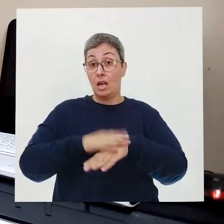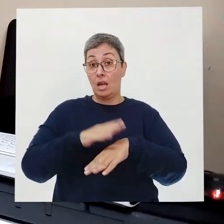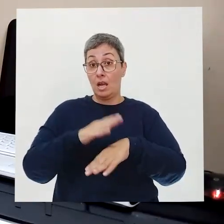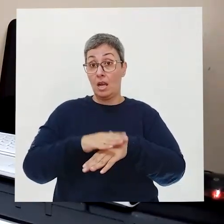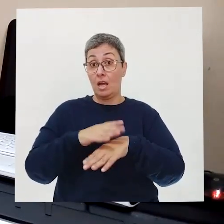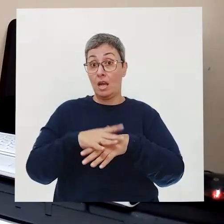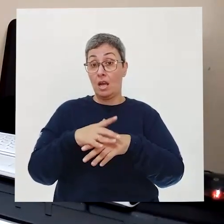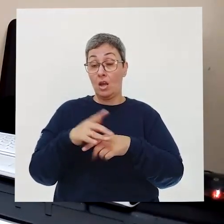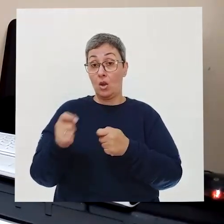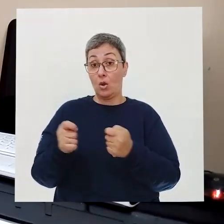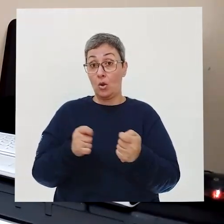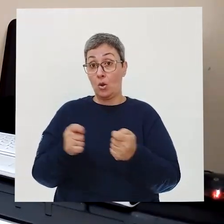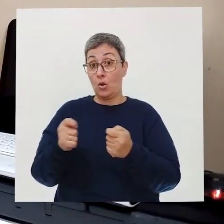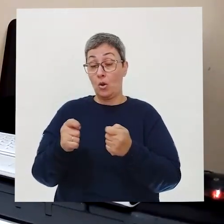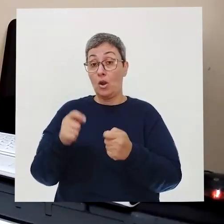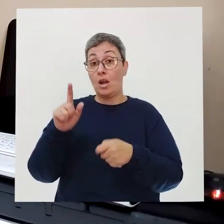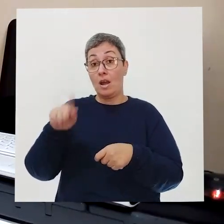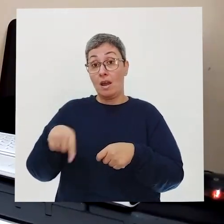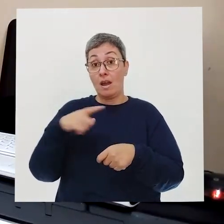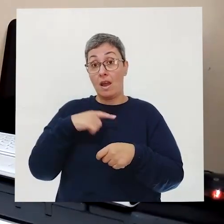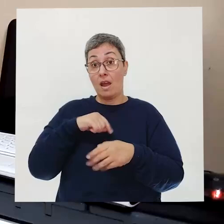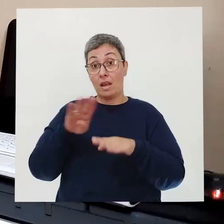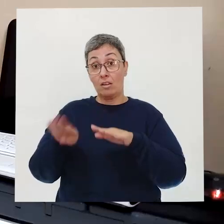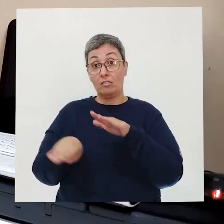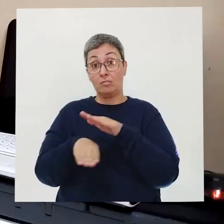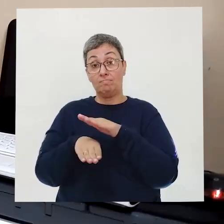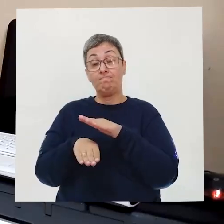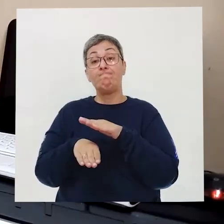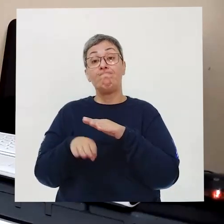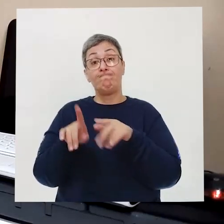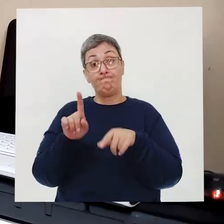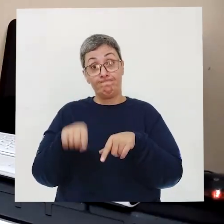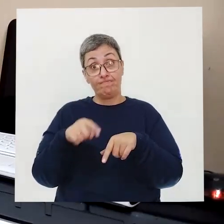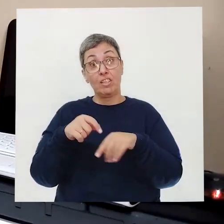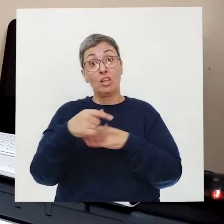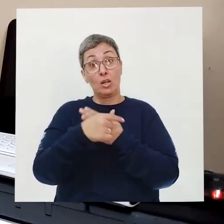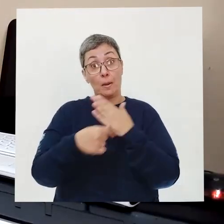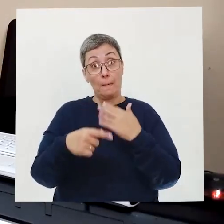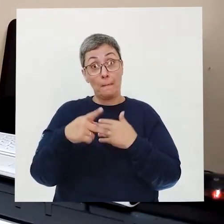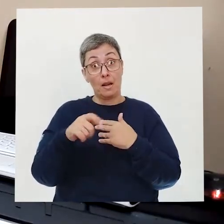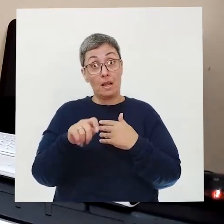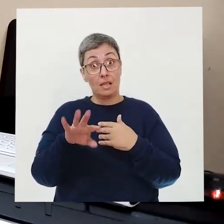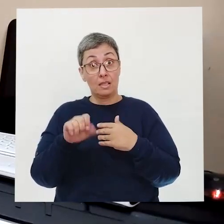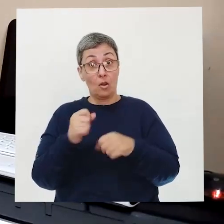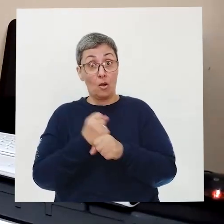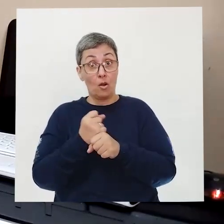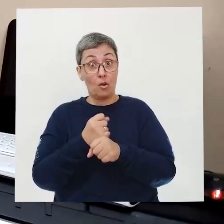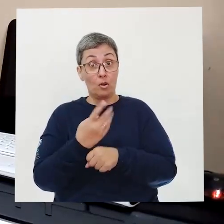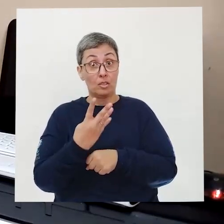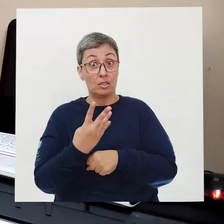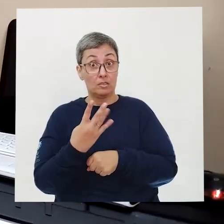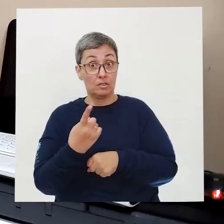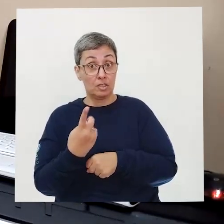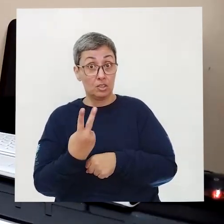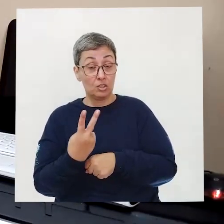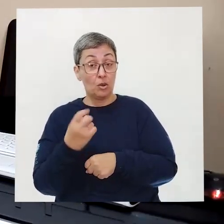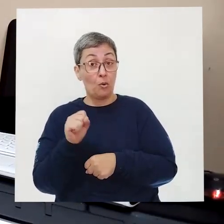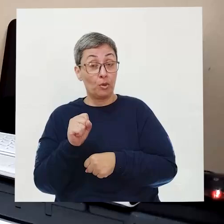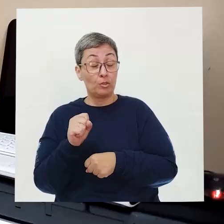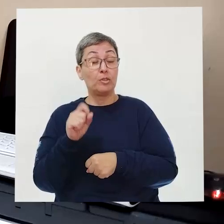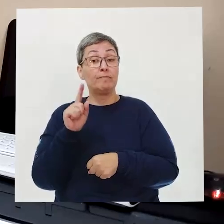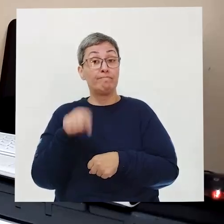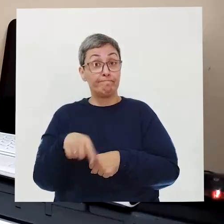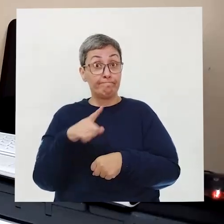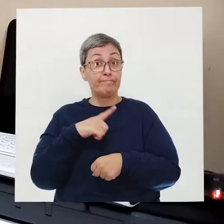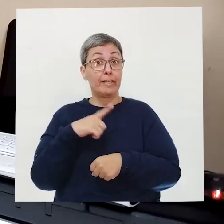seres governado por quem é inferior. Isso é de Platão, do ano 428. Olha só,